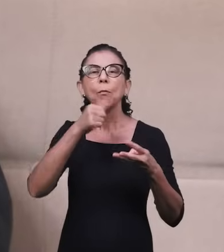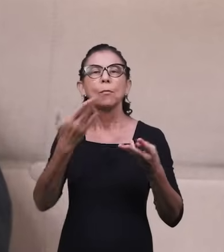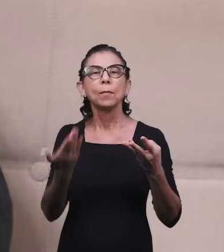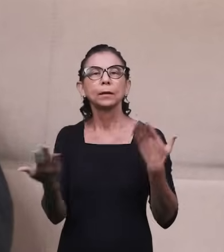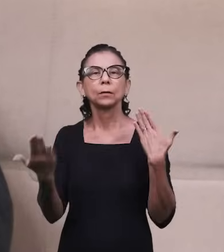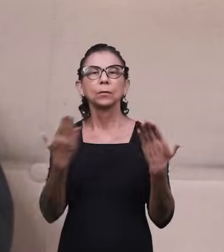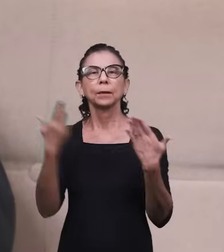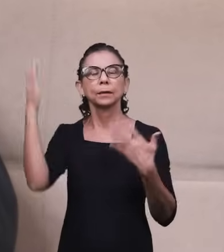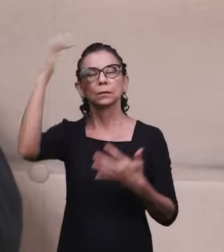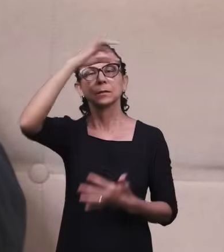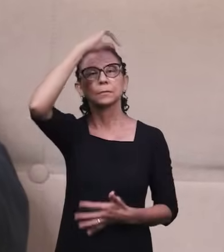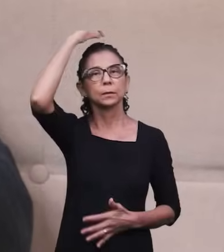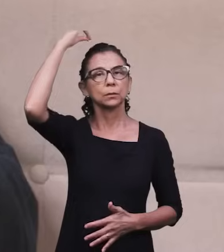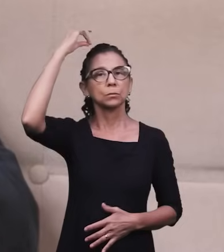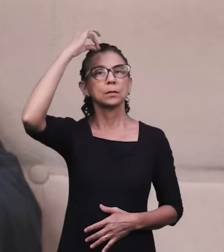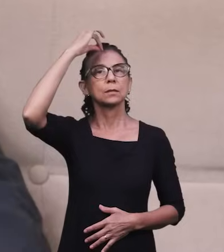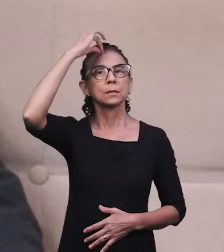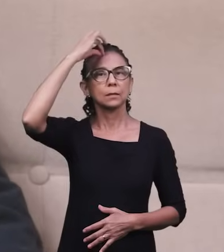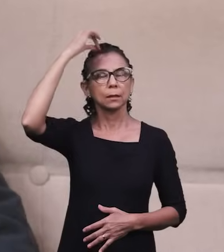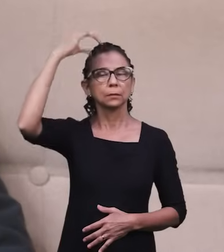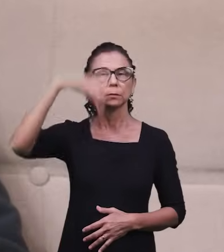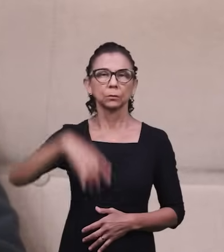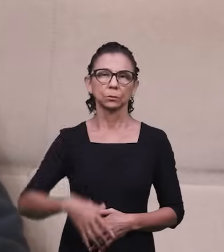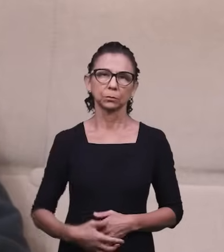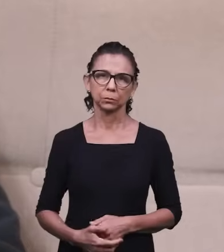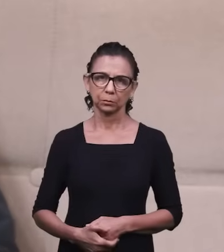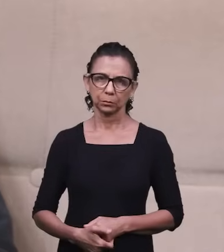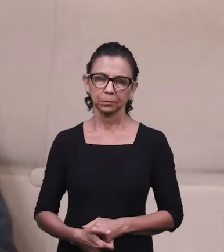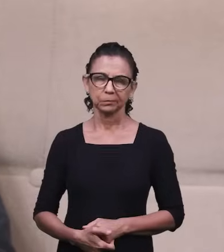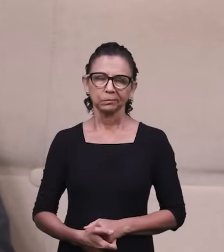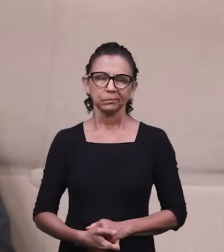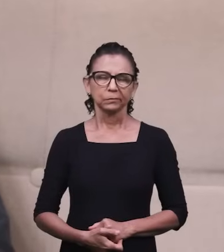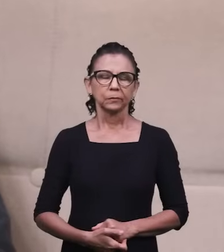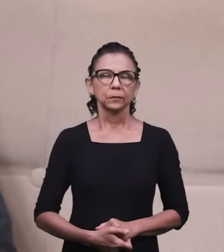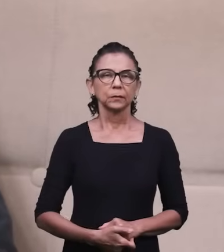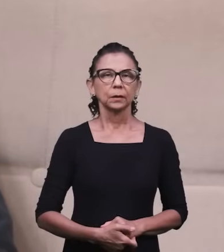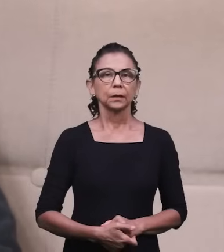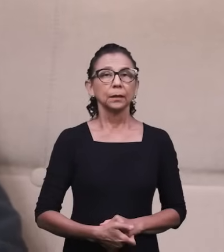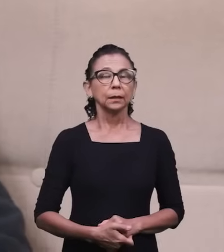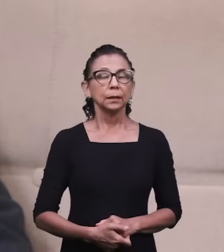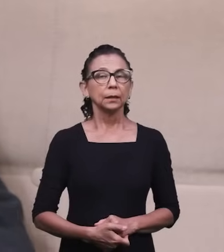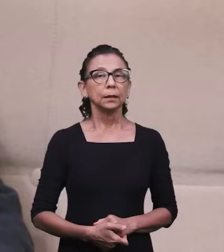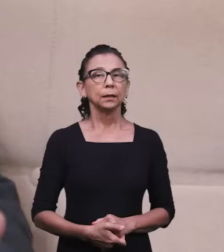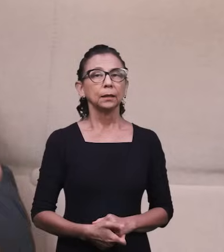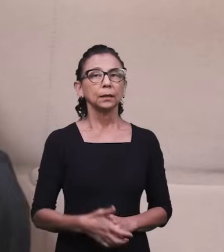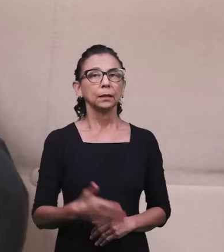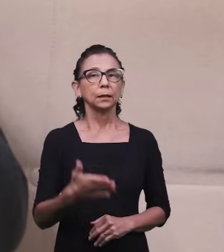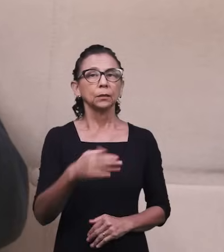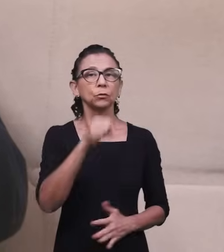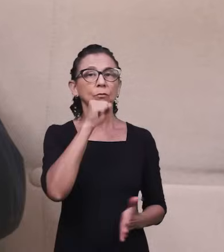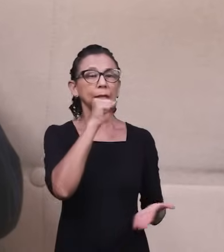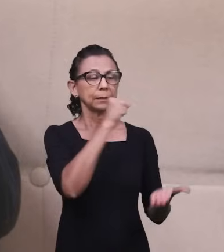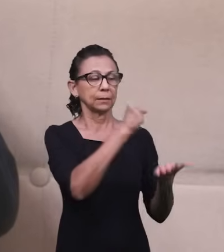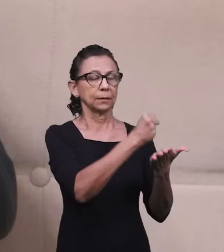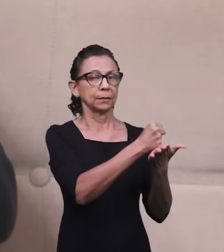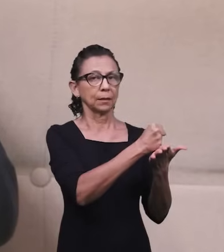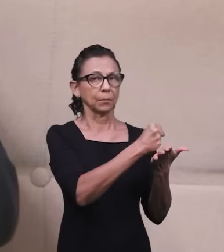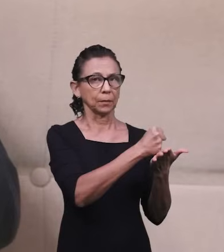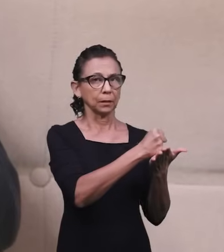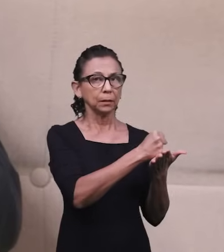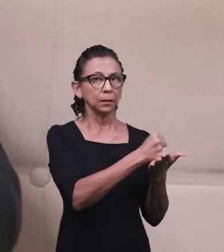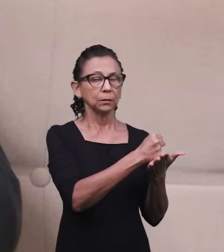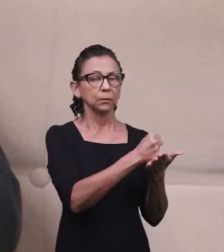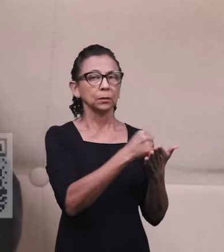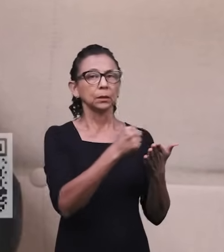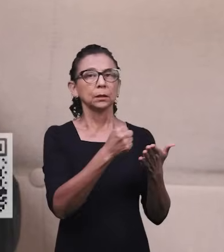Senhor Jesus, ele confirmou a profecia do Velho Testamento, que é vivida